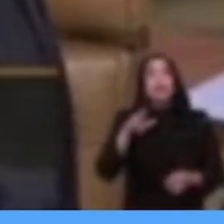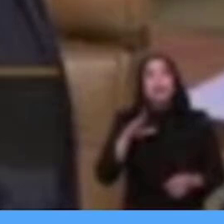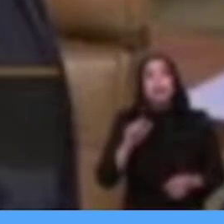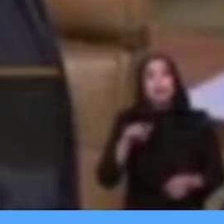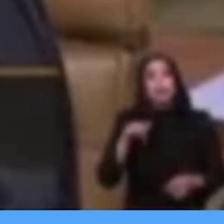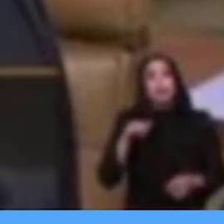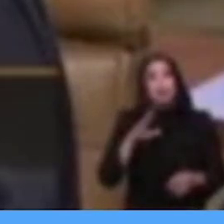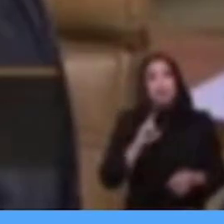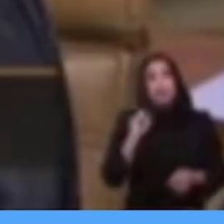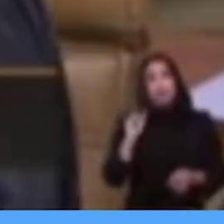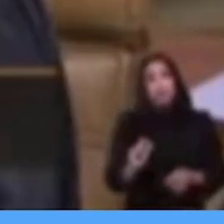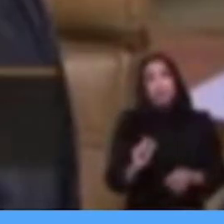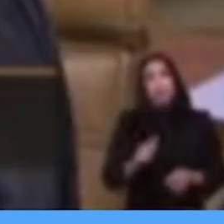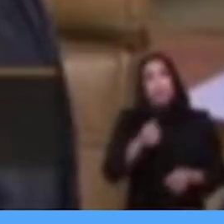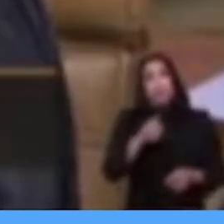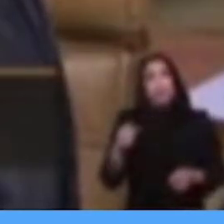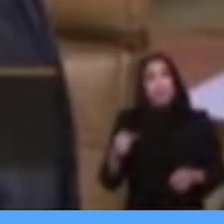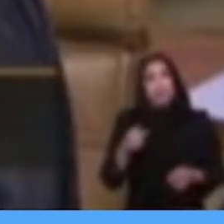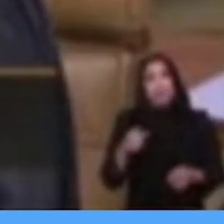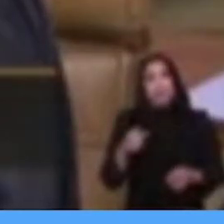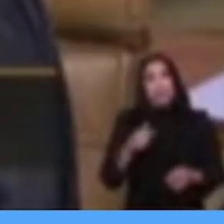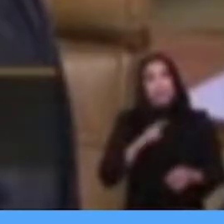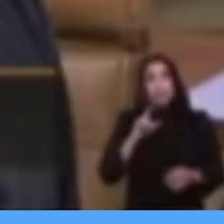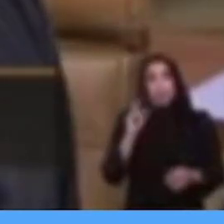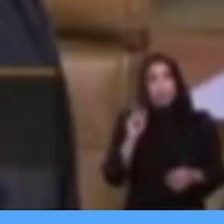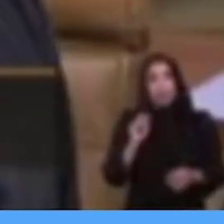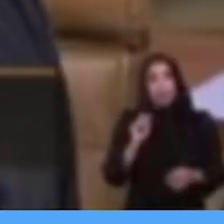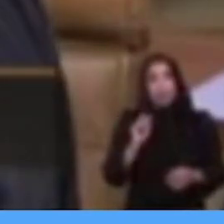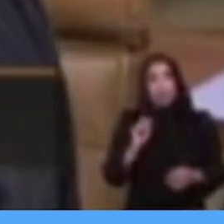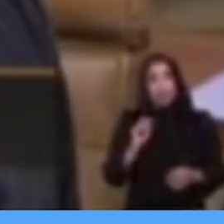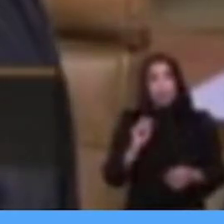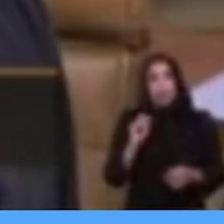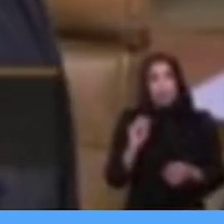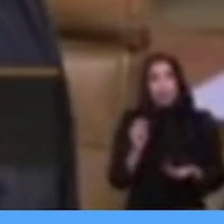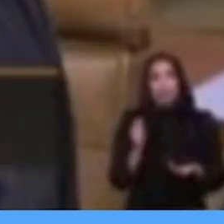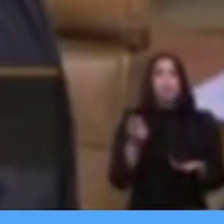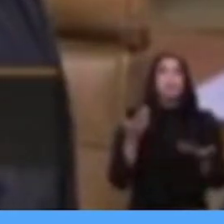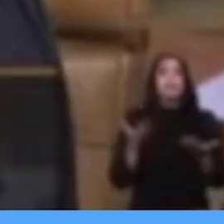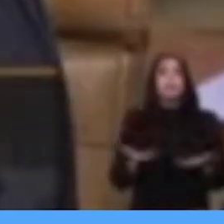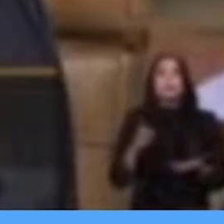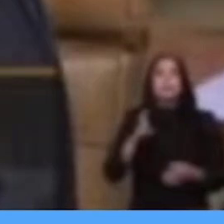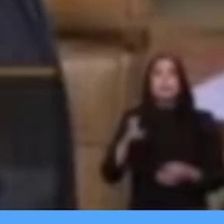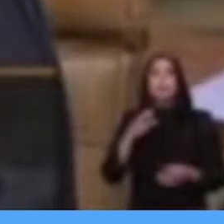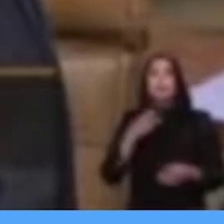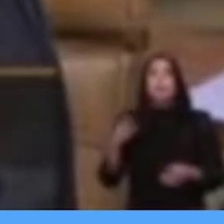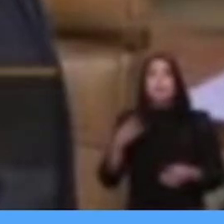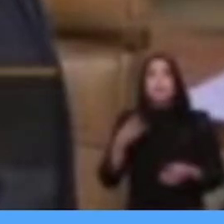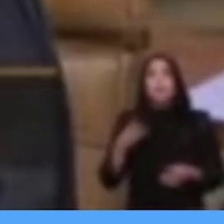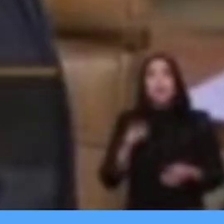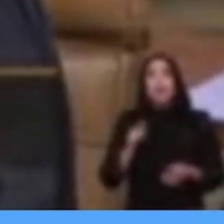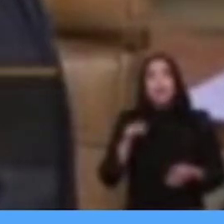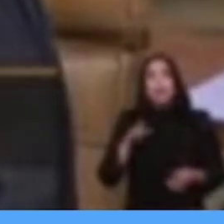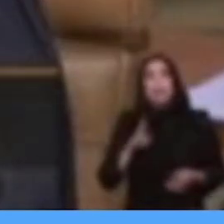cocaína, 17 gramas de crack e 51 gramas de maconha. No interior,